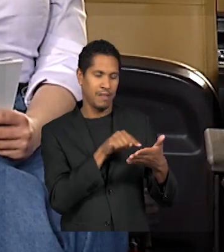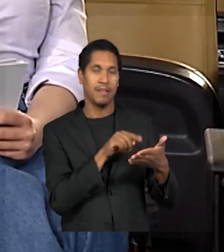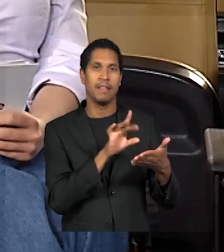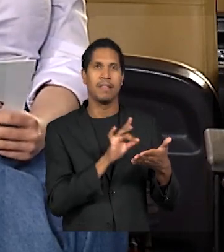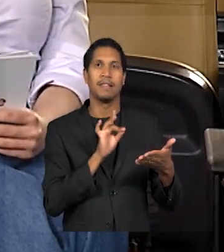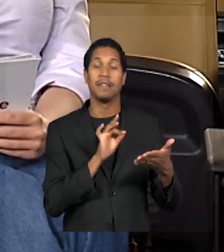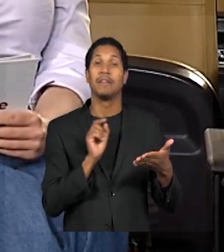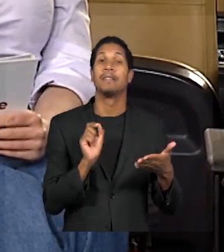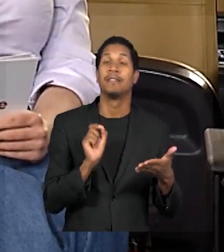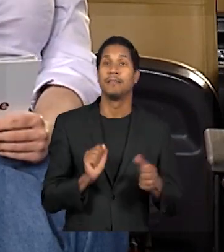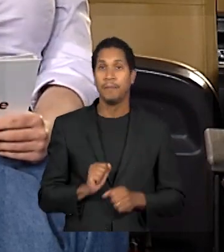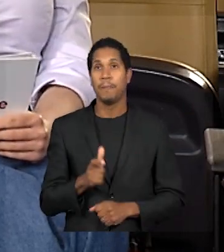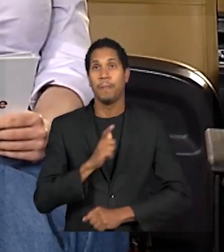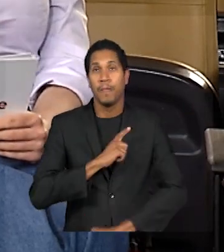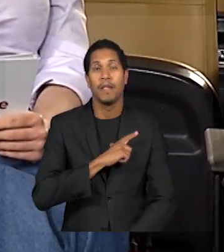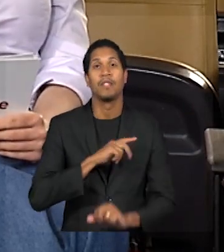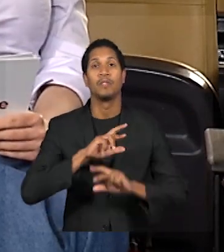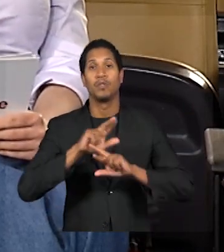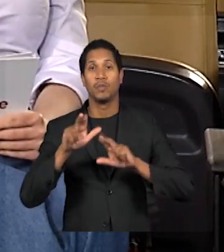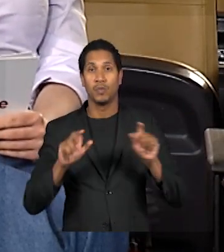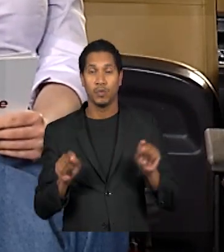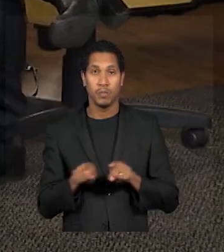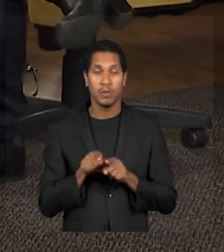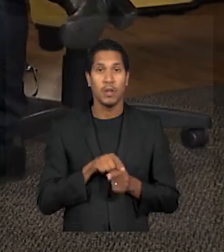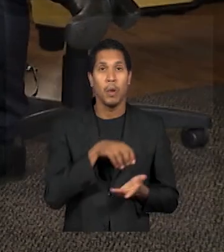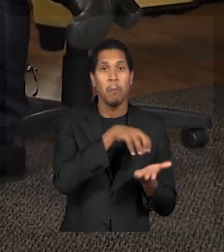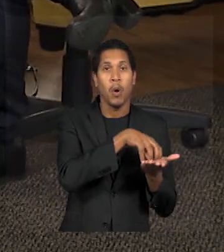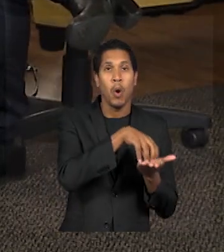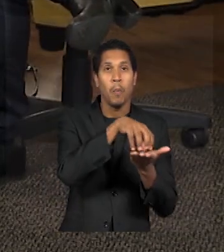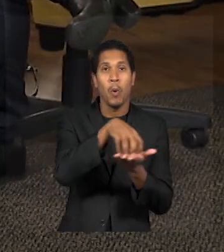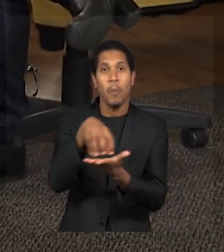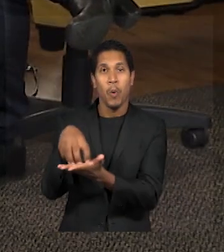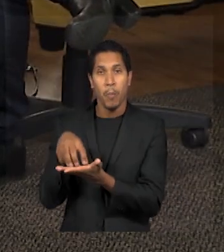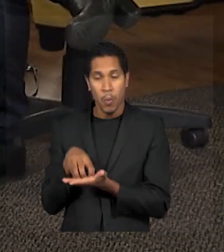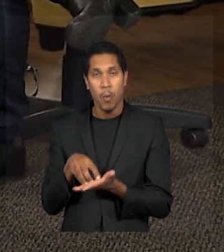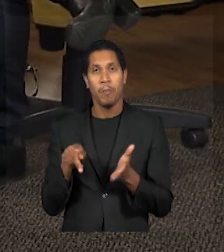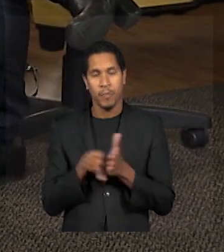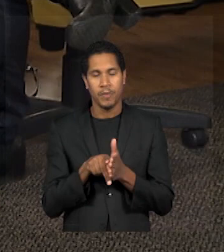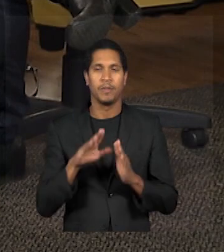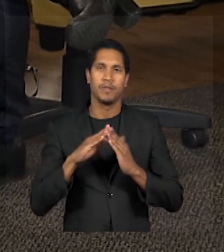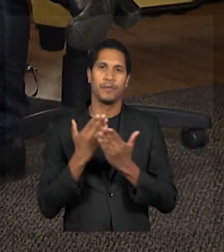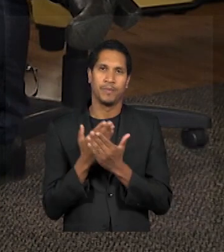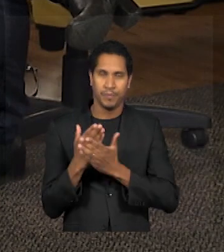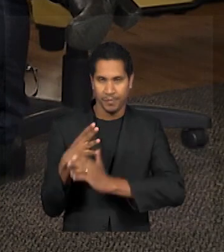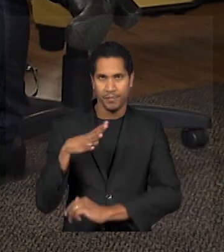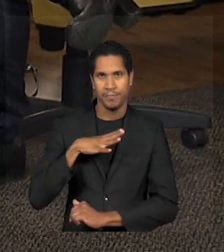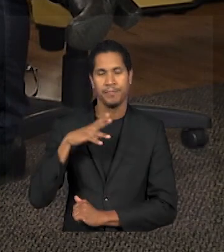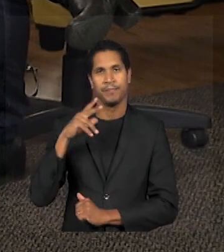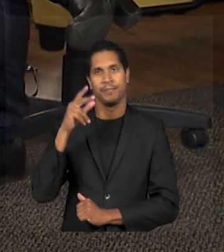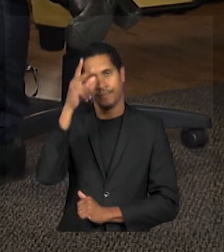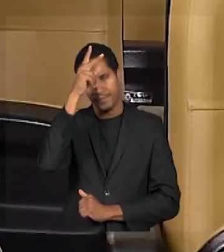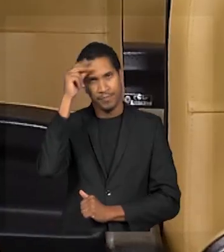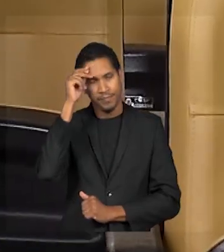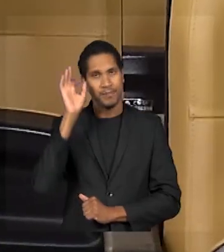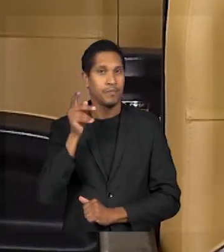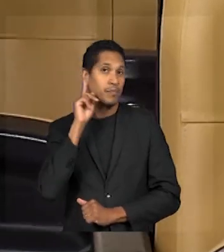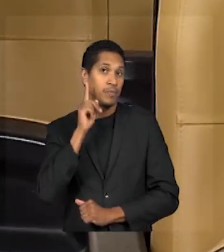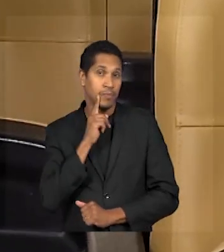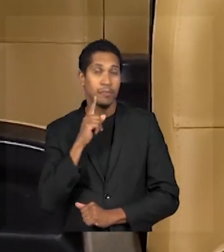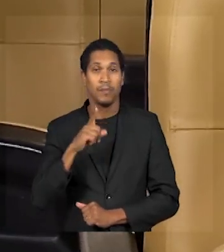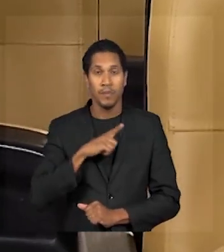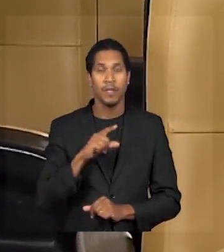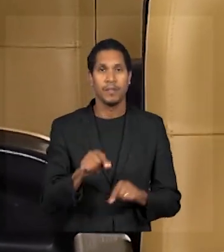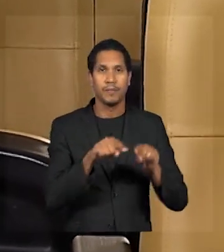que existem algumas diferenças de polos aí, que são as escolas municipais, né, de educação, para surdos, tem as